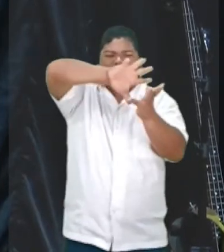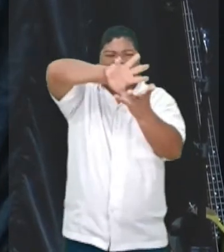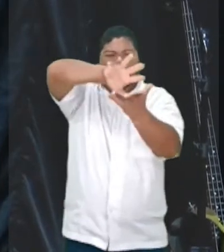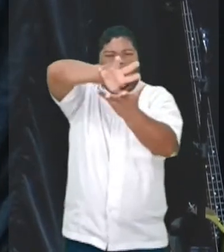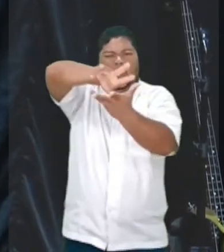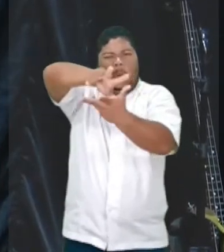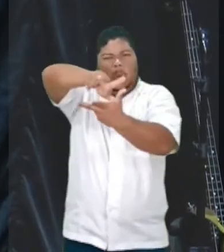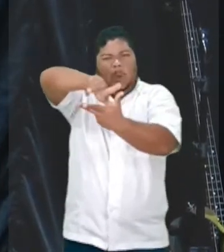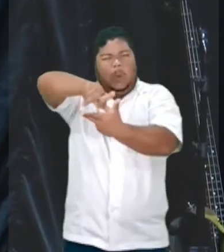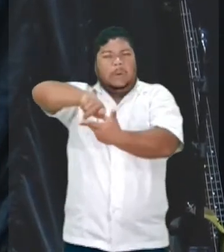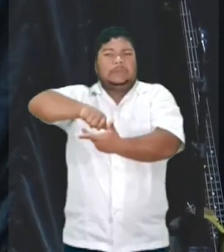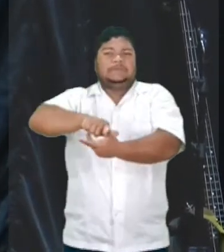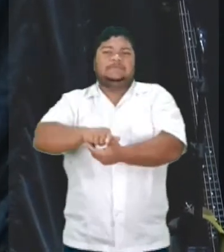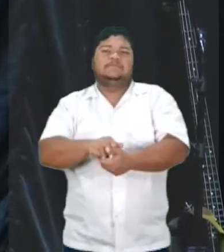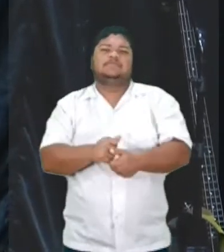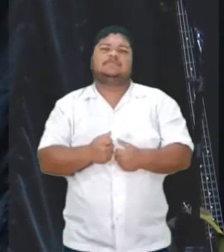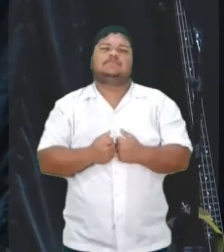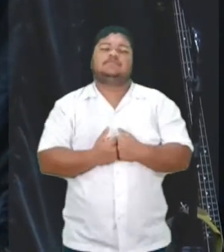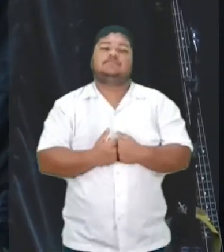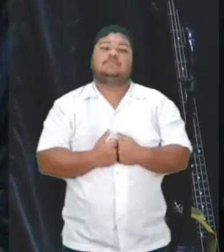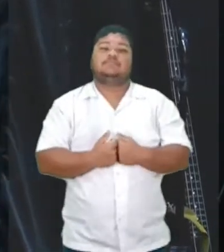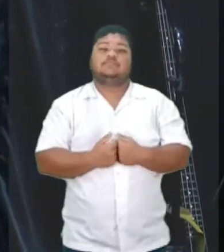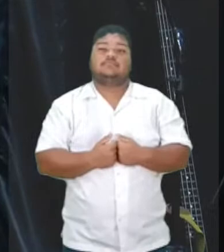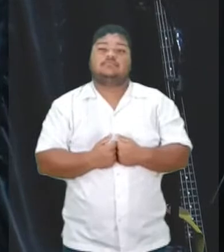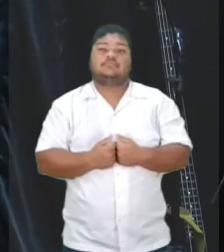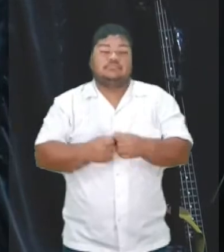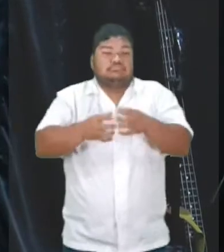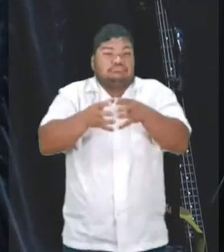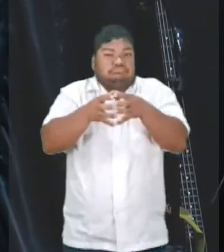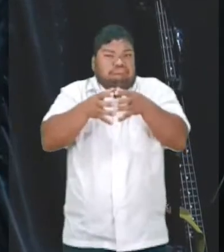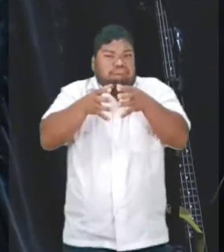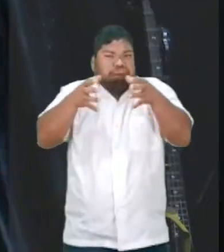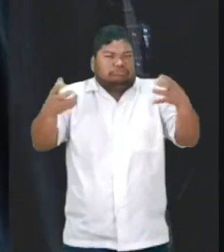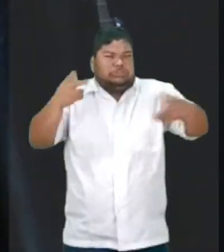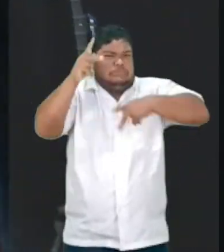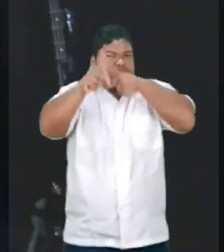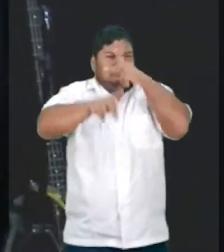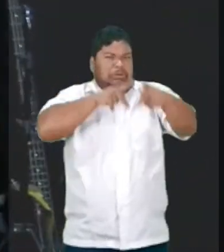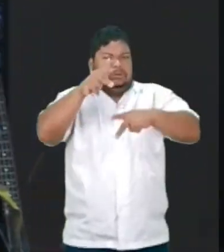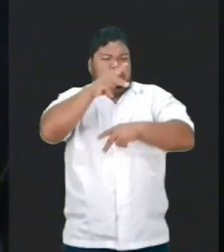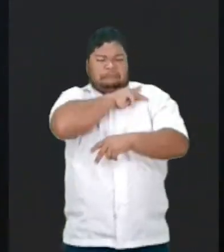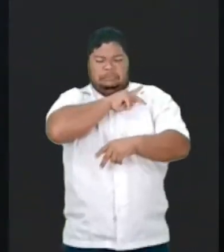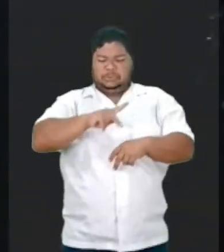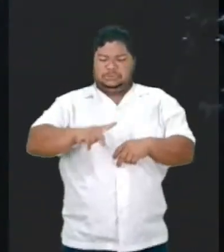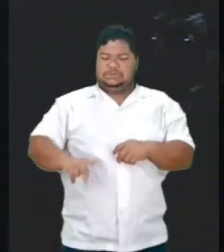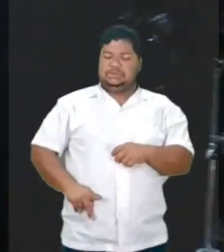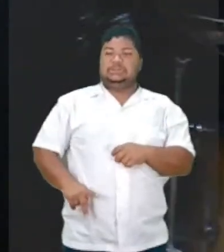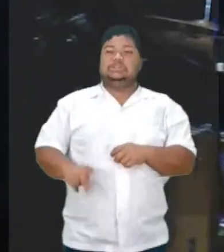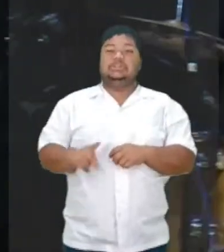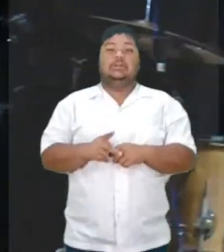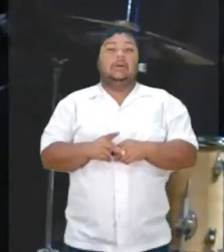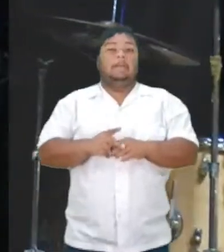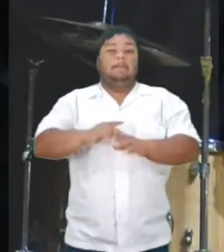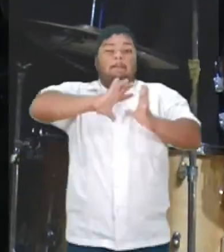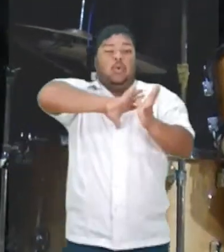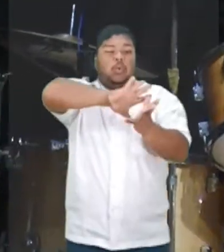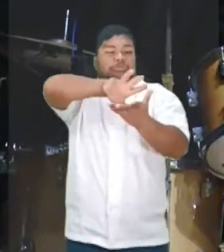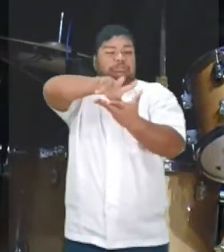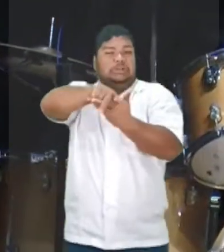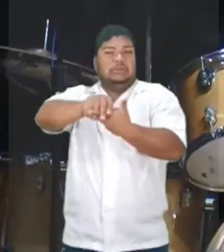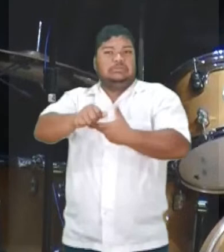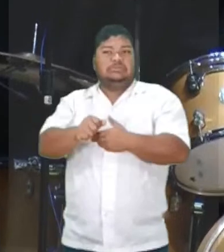tem se tornado uma política mundial a sendo implementada.